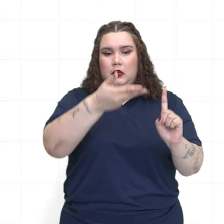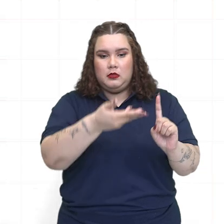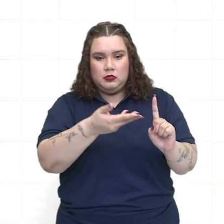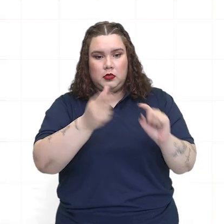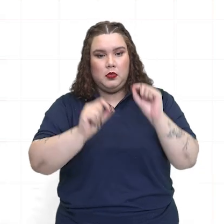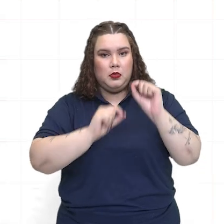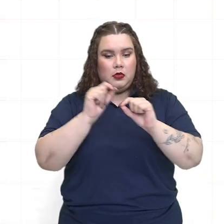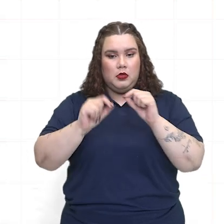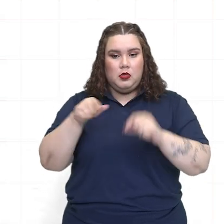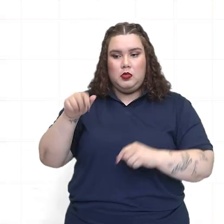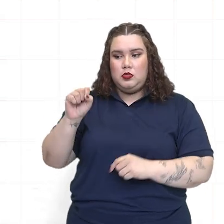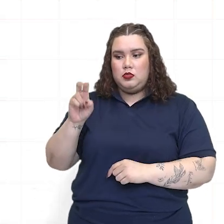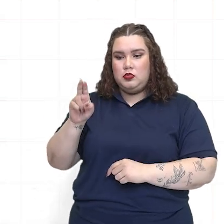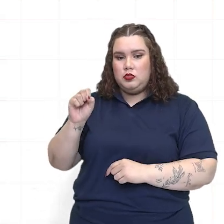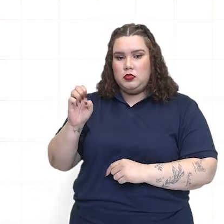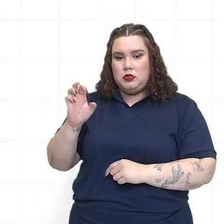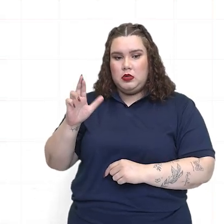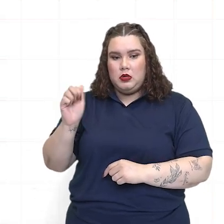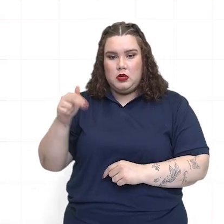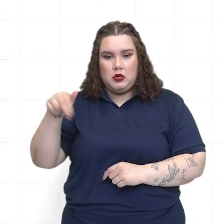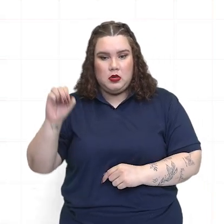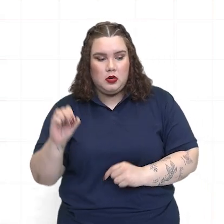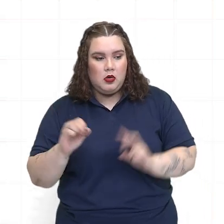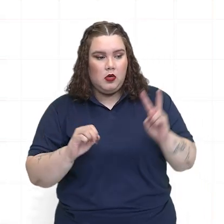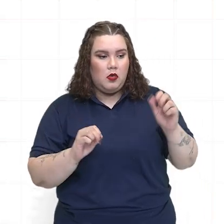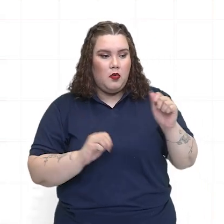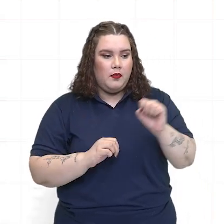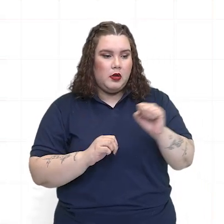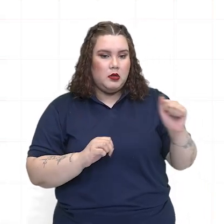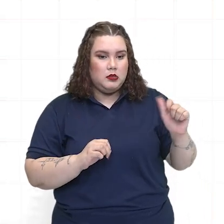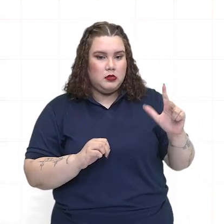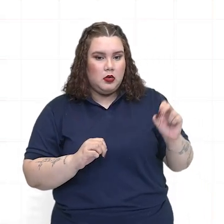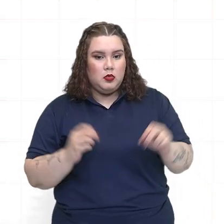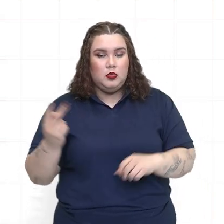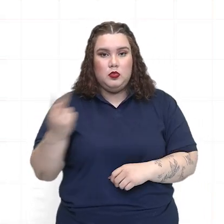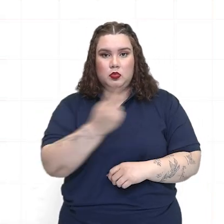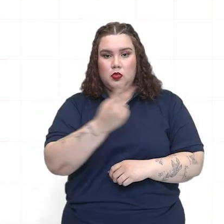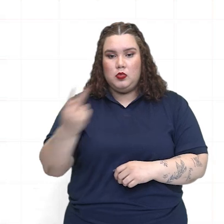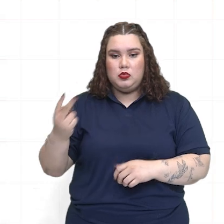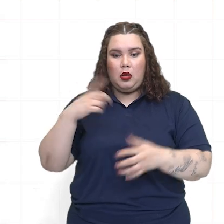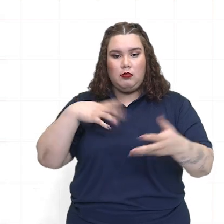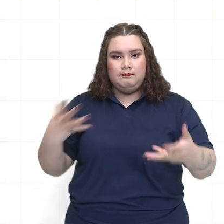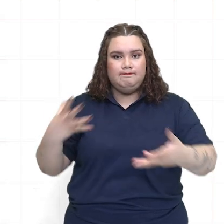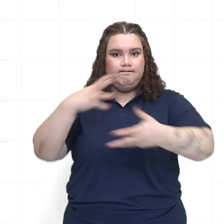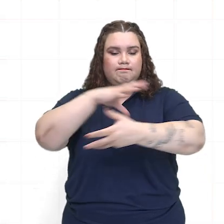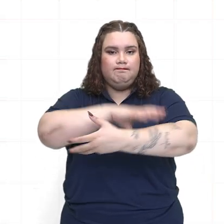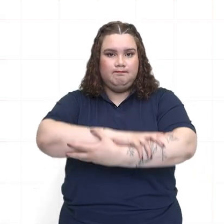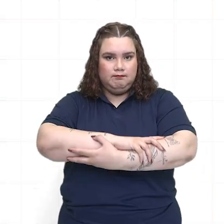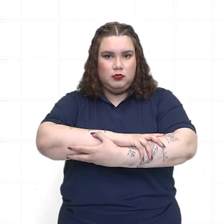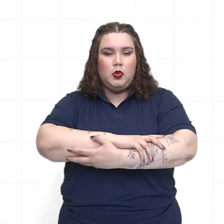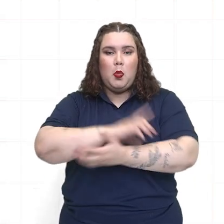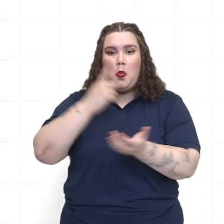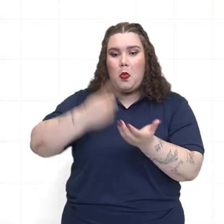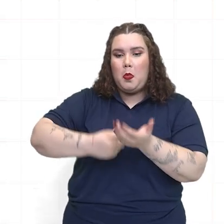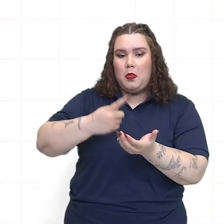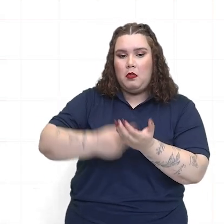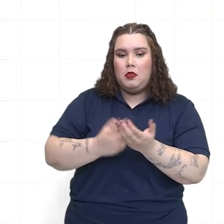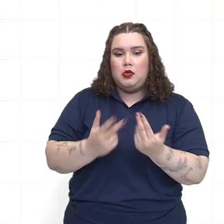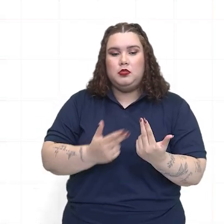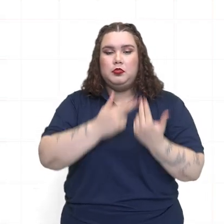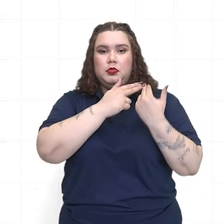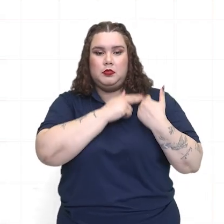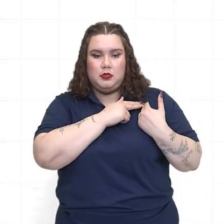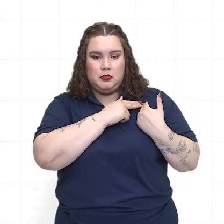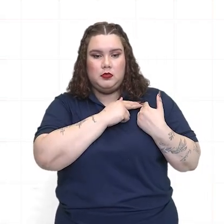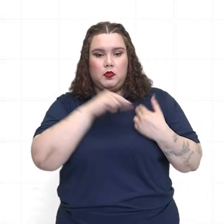na qual tanto o suzerano quanto o vassalo comprometiam-se mutuamente. Né?